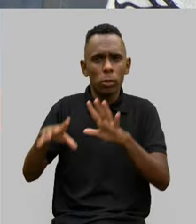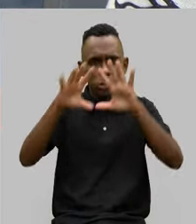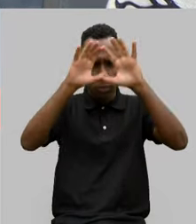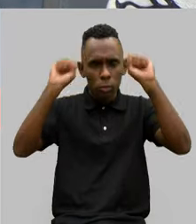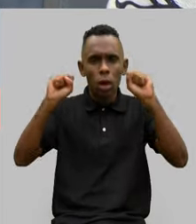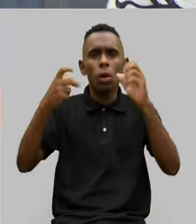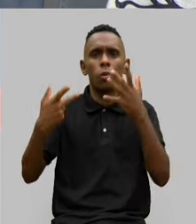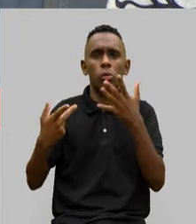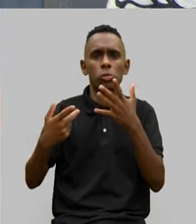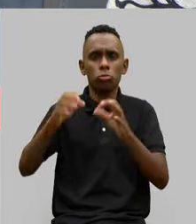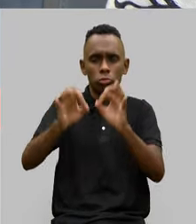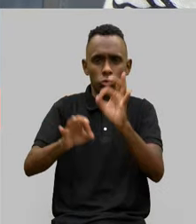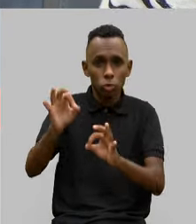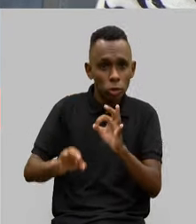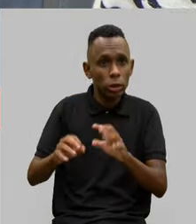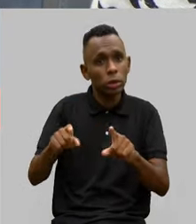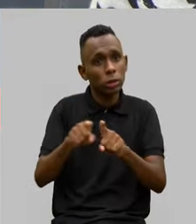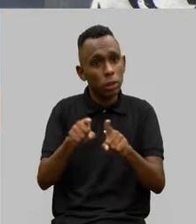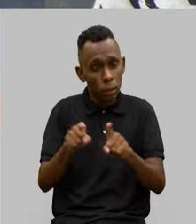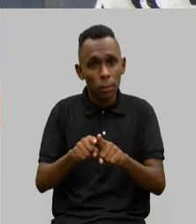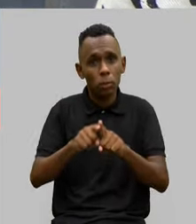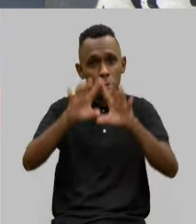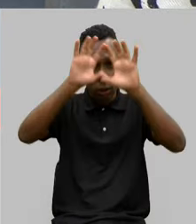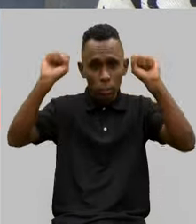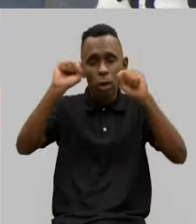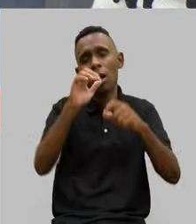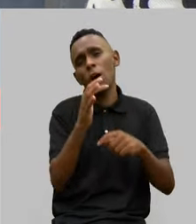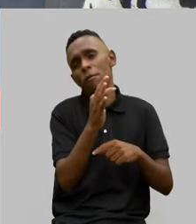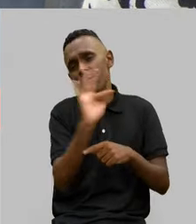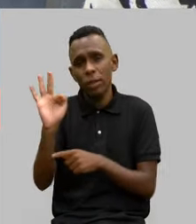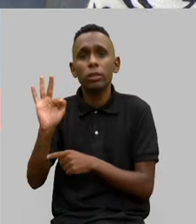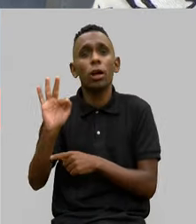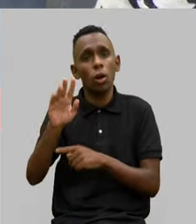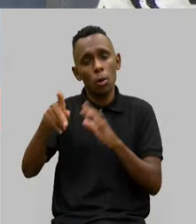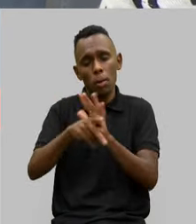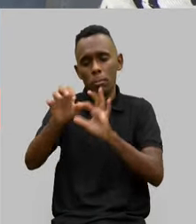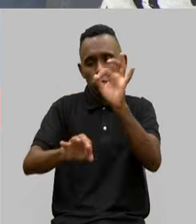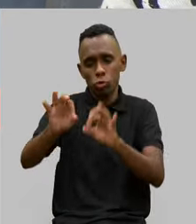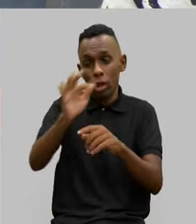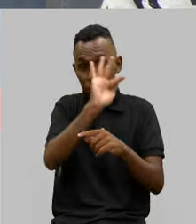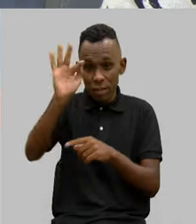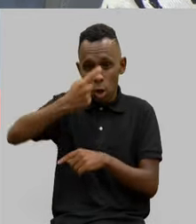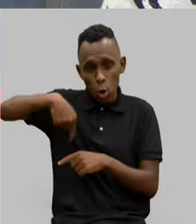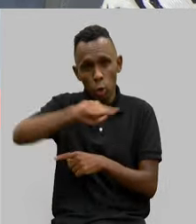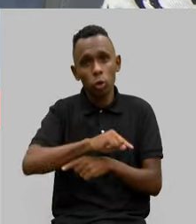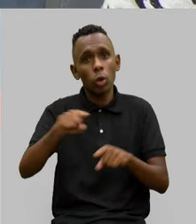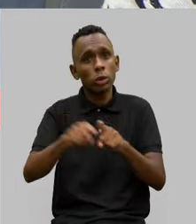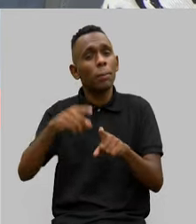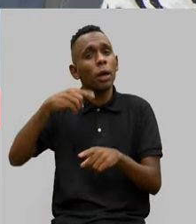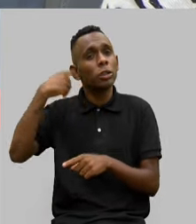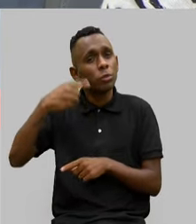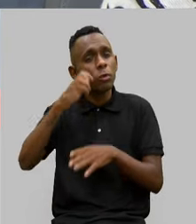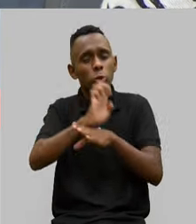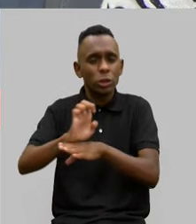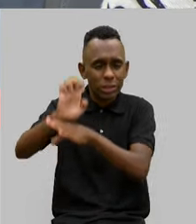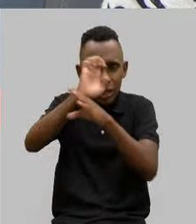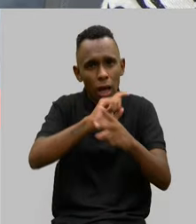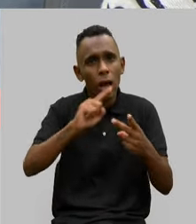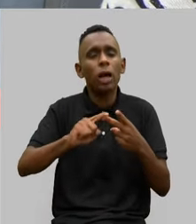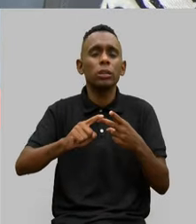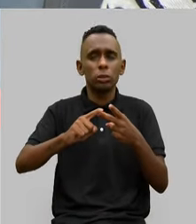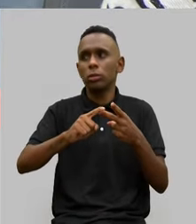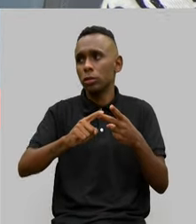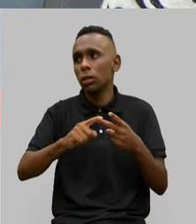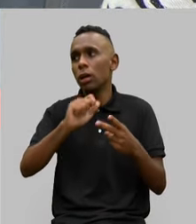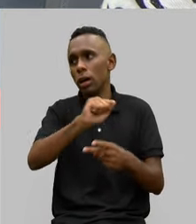Trabalho eh o Tribunal Regional Federal da sexta região que é Nossa Justiça Federal Advocacia Geral de estado Advocacia Geral da União